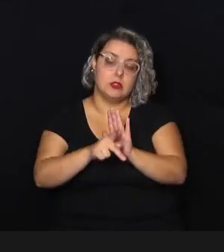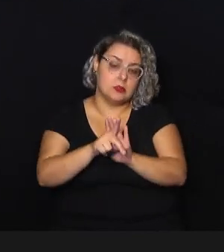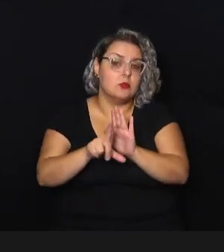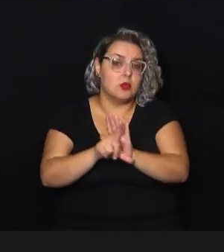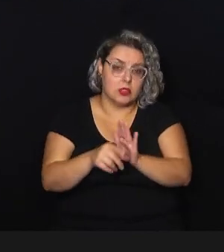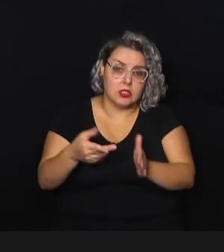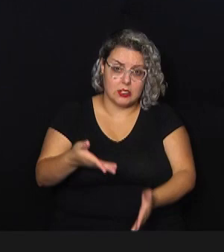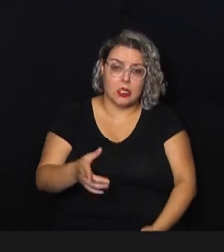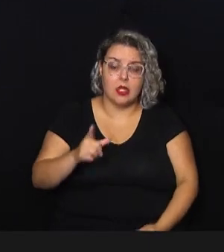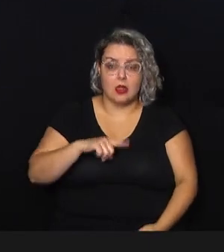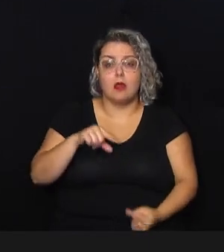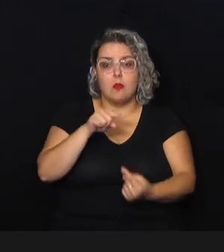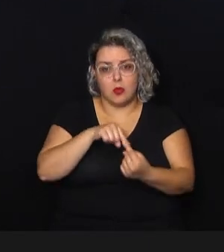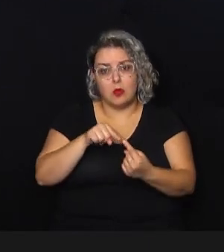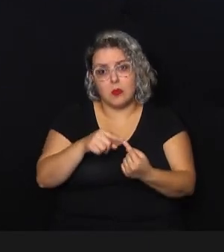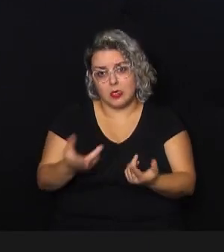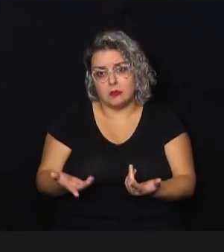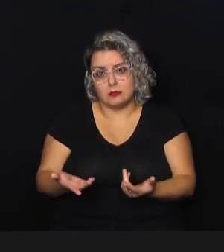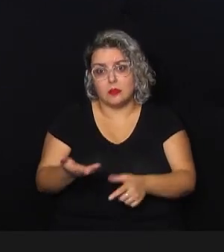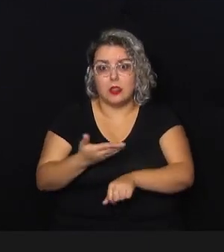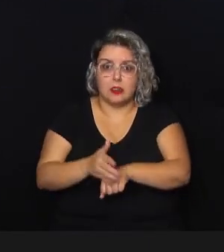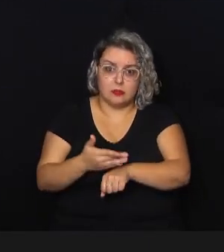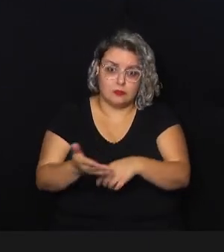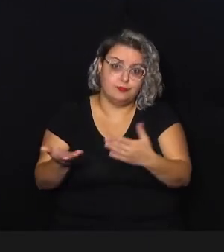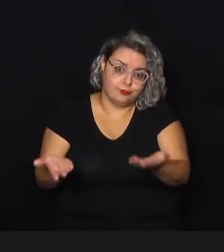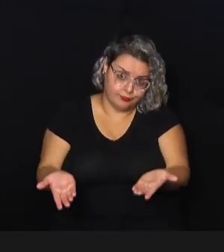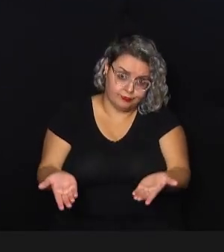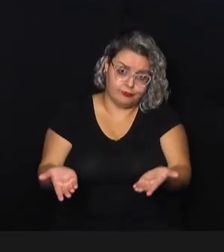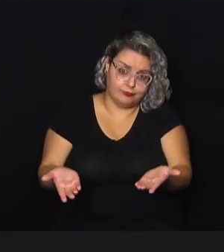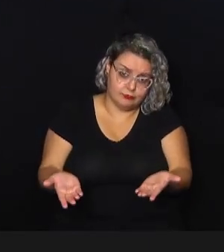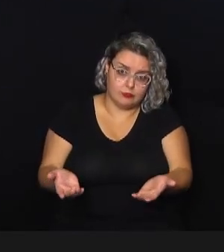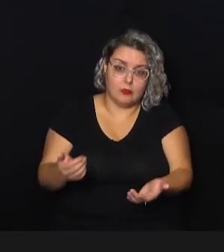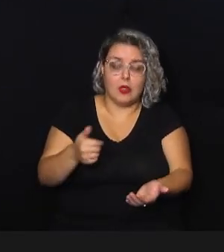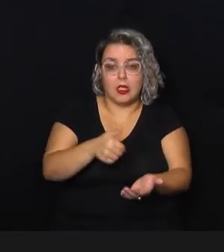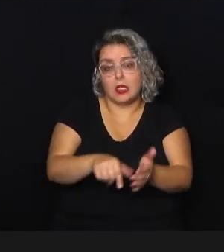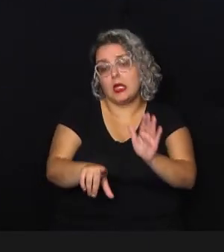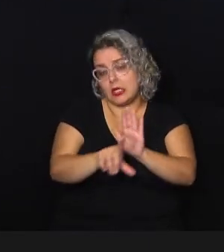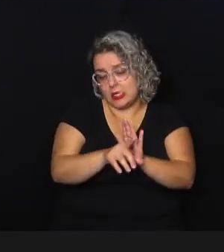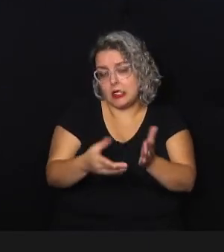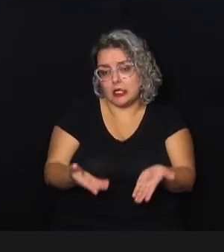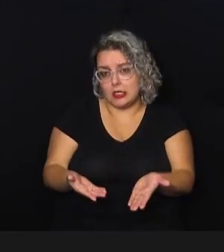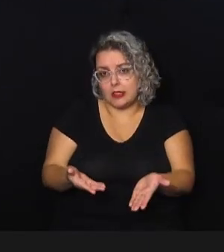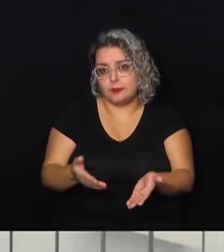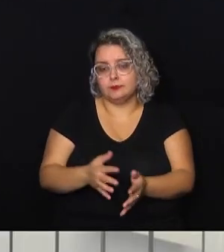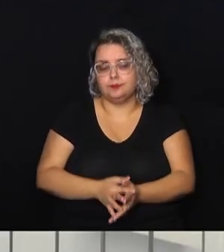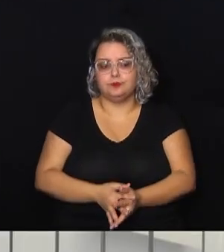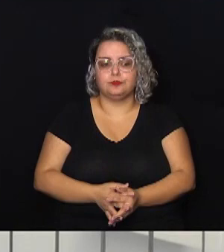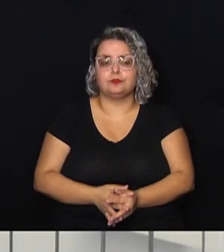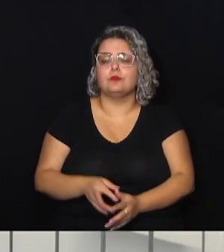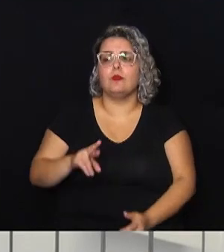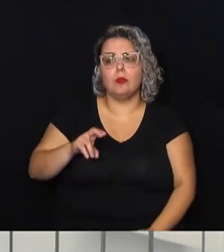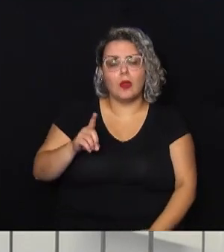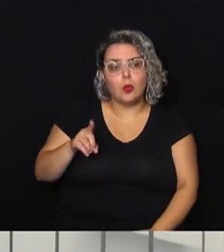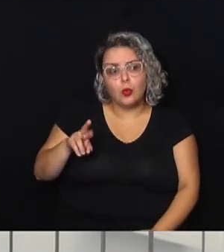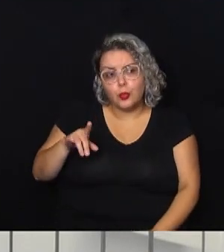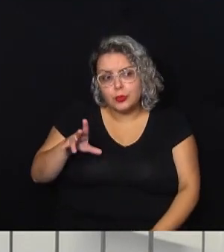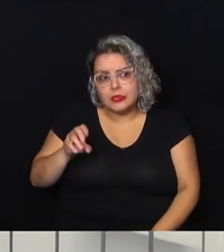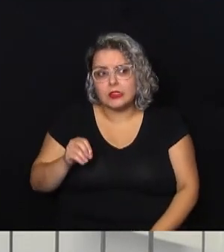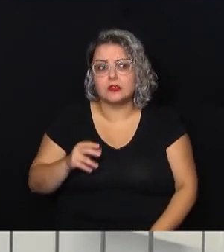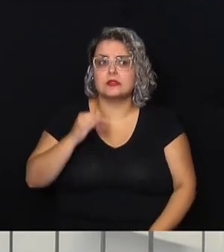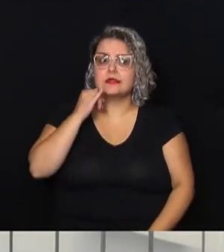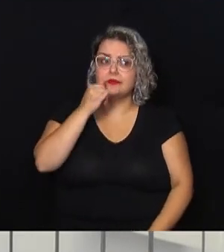objetivo transformar essa prática também em crime. Ô Rodrigo, e essa estimativa, isso que você está falando, é que existam